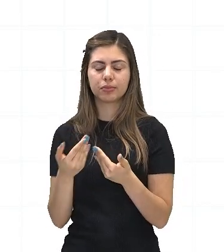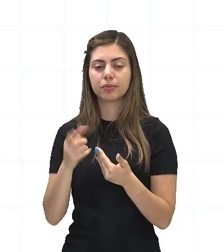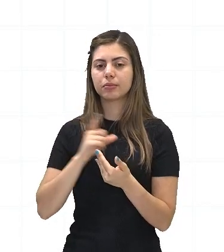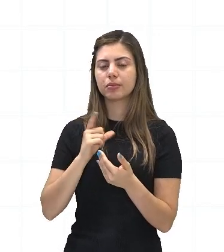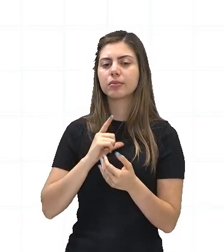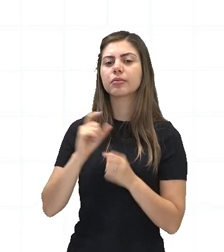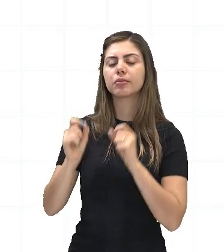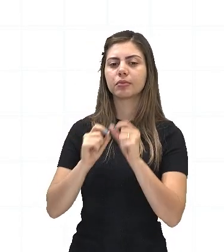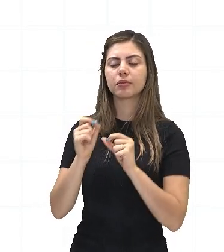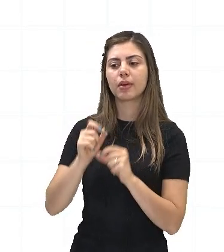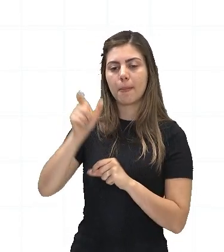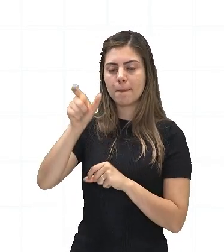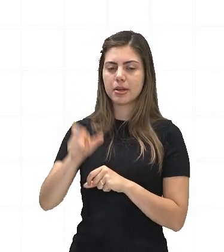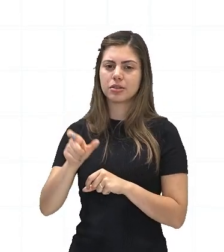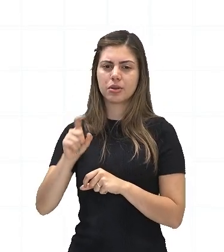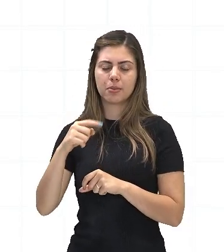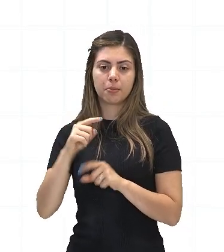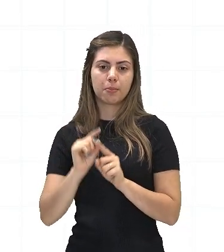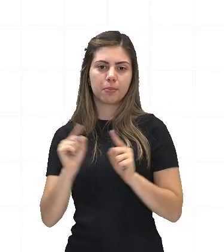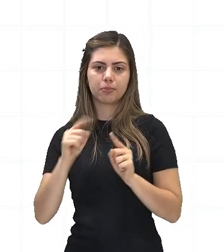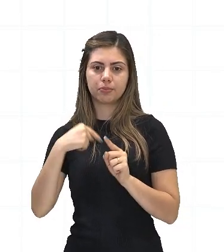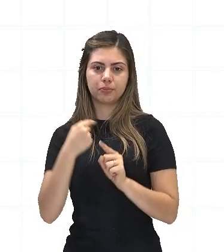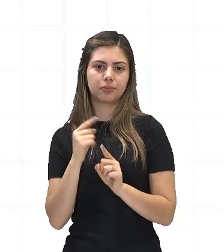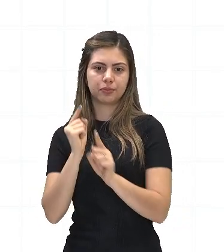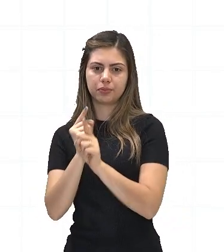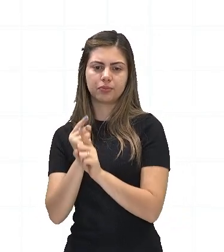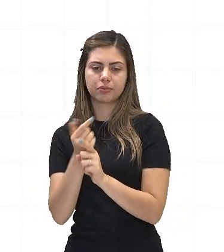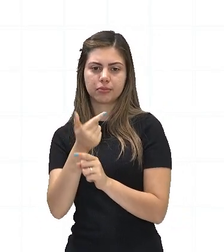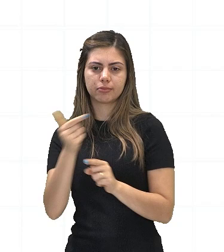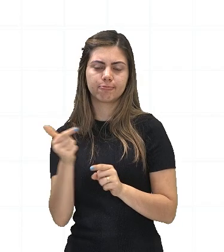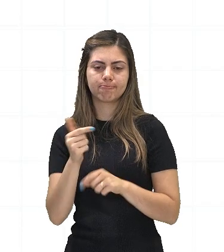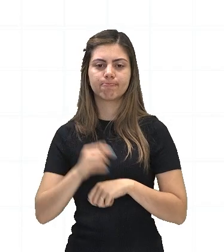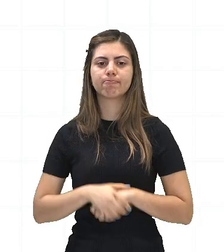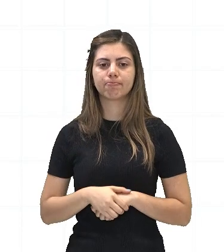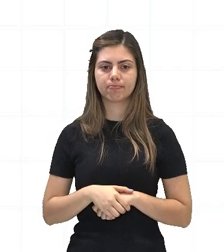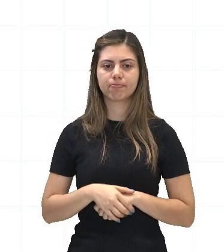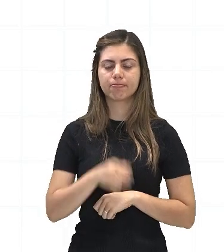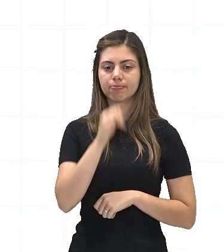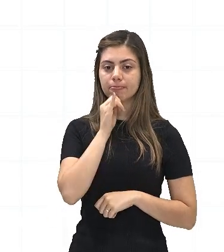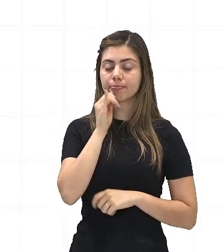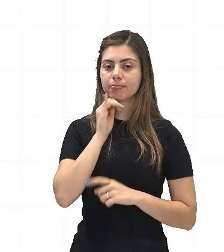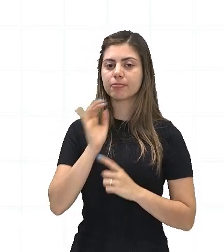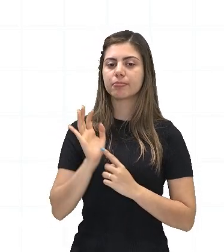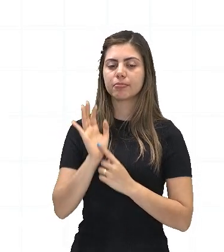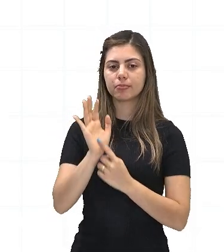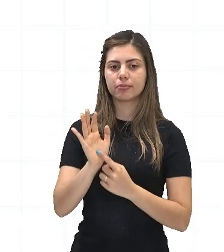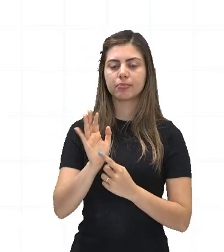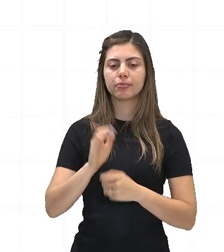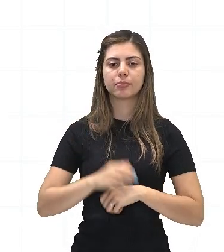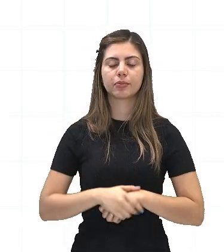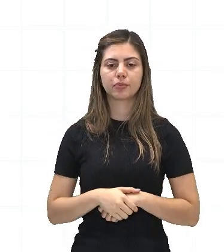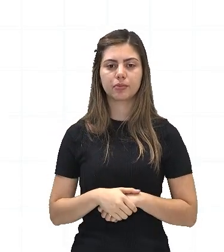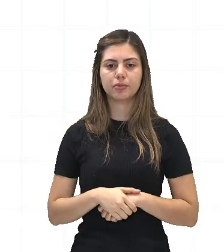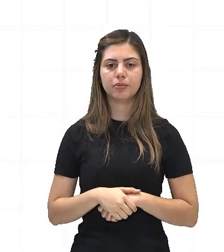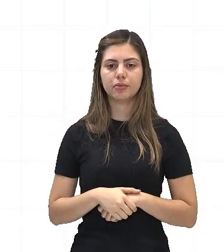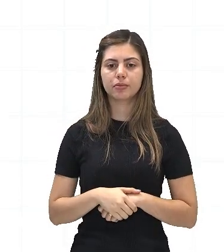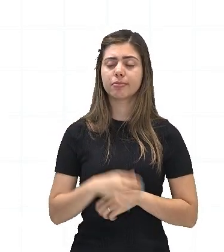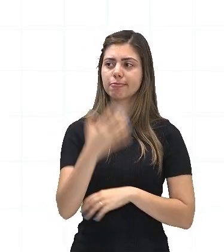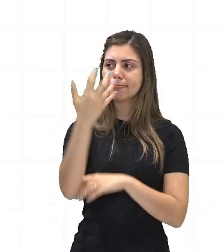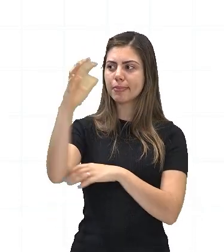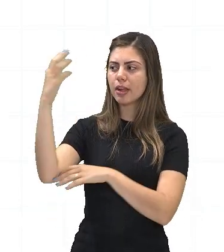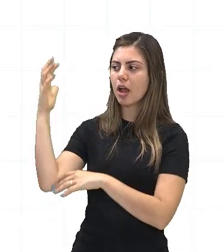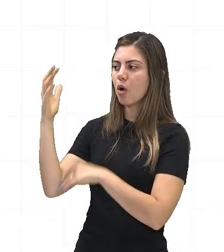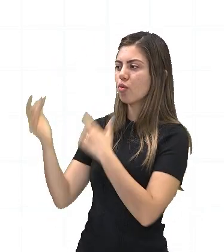posso determiná-lo, tá? E aí, vamos ao exemplo. Queimaram área de